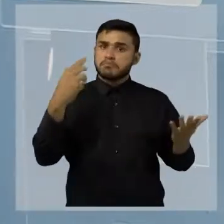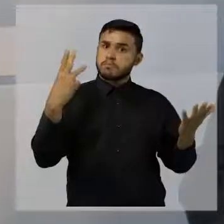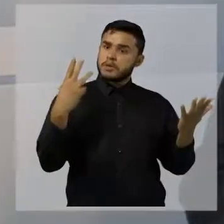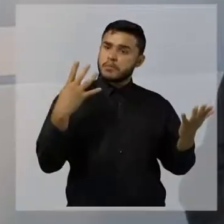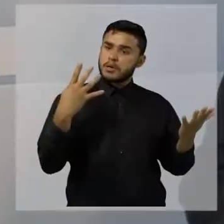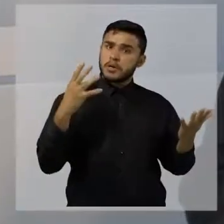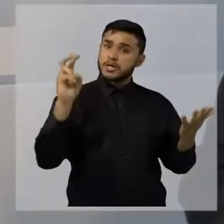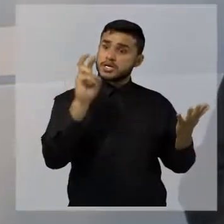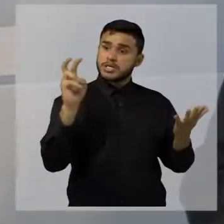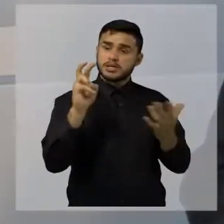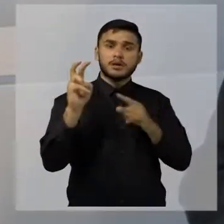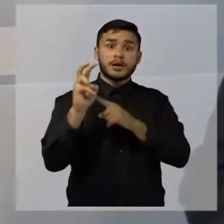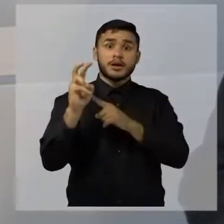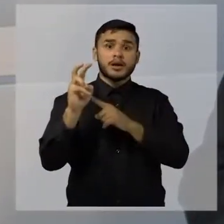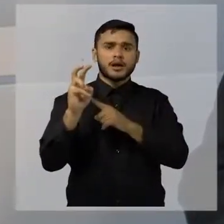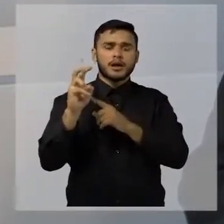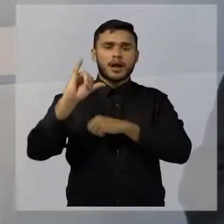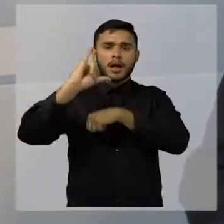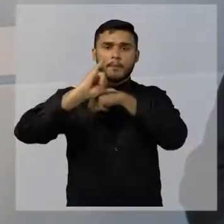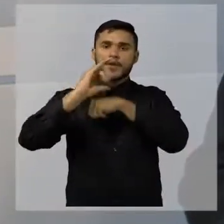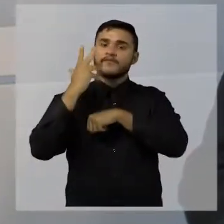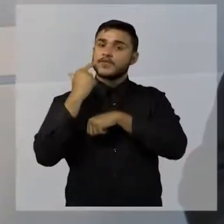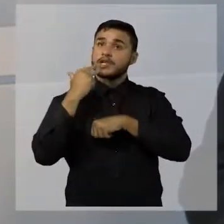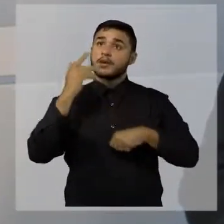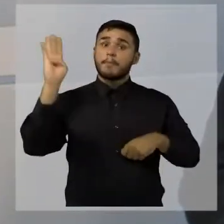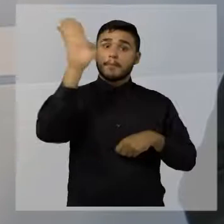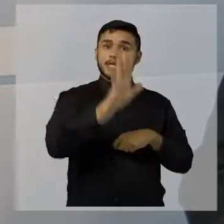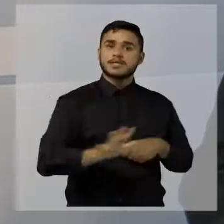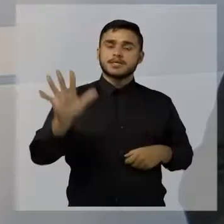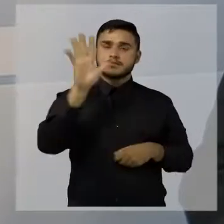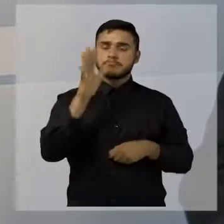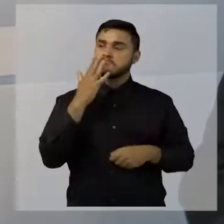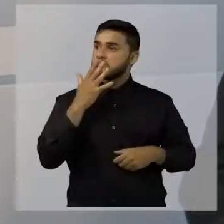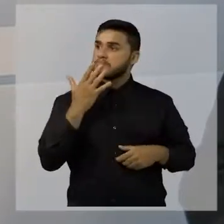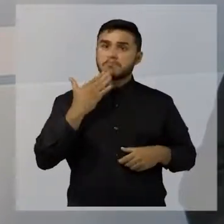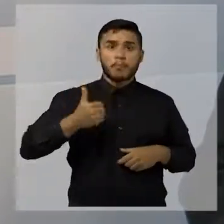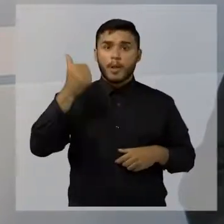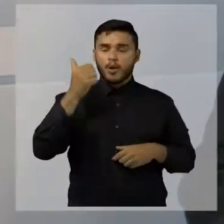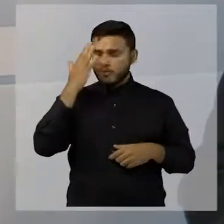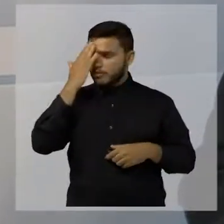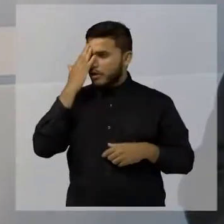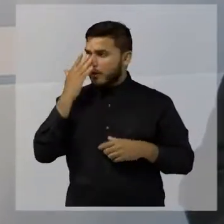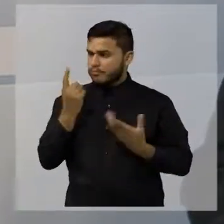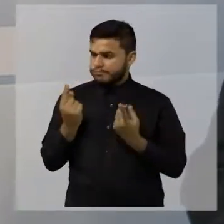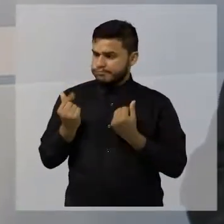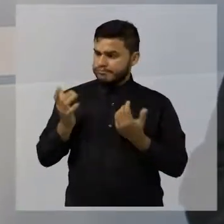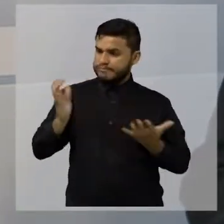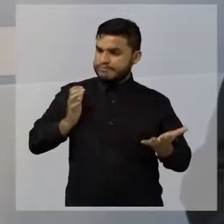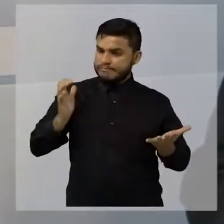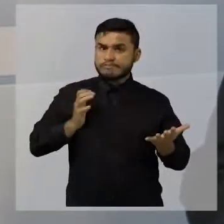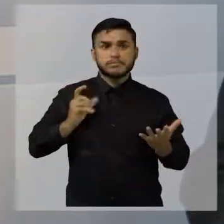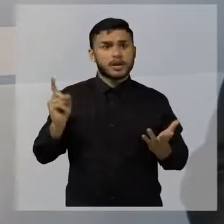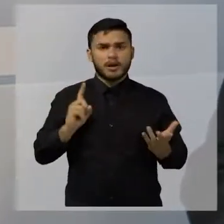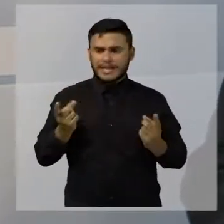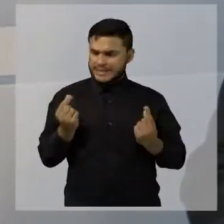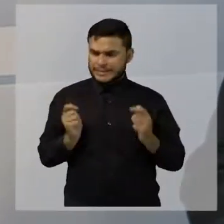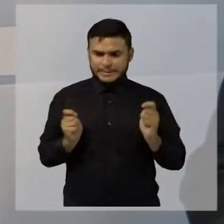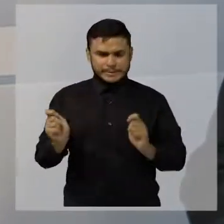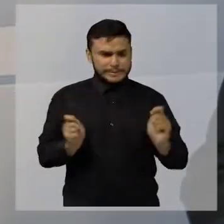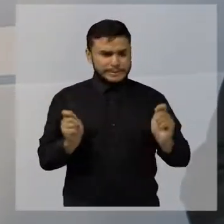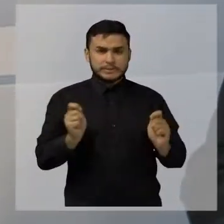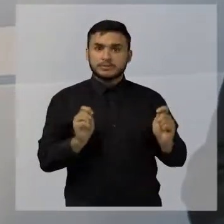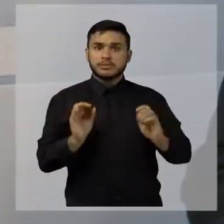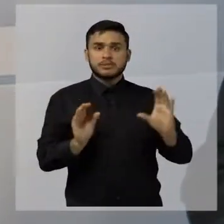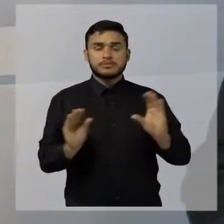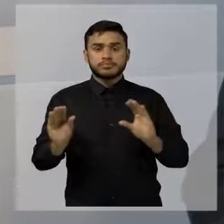estado rico, nós não somos uma cidade rica. E esse dinheiro que ele emprega é um dinheiro muito bem empregado, porque ele está atacando a